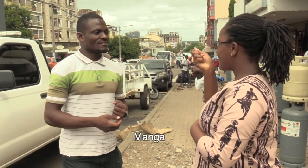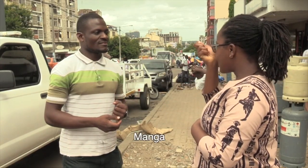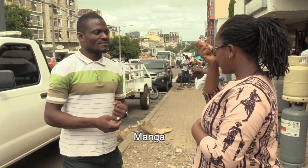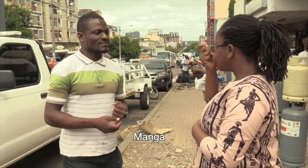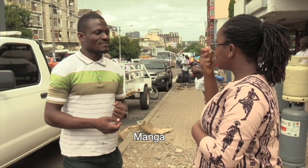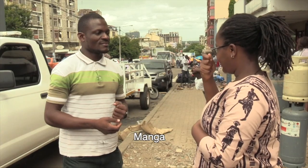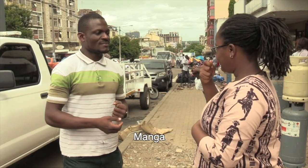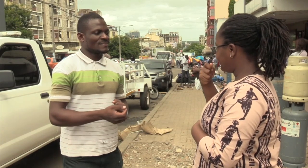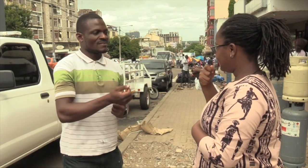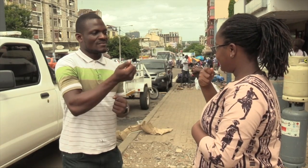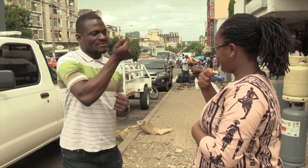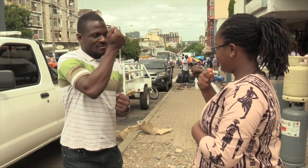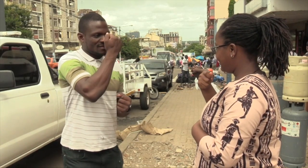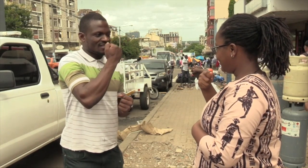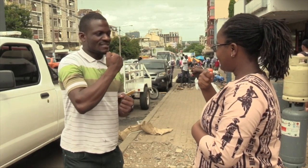Manga